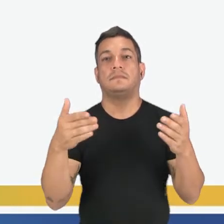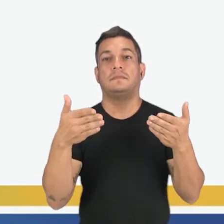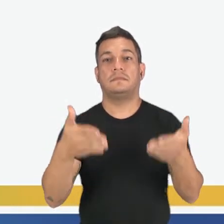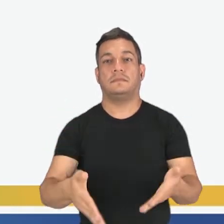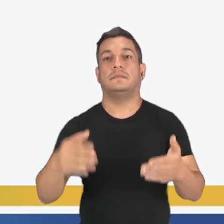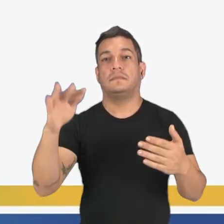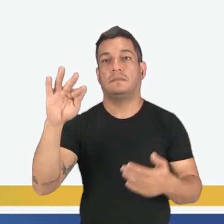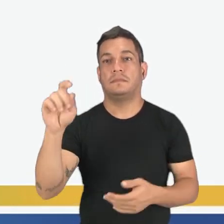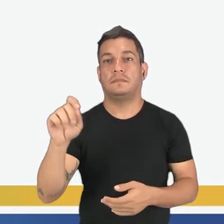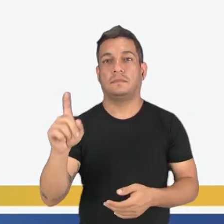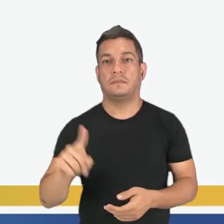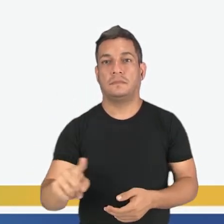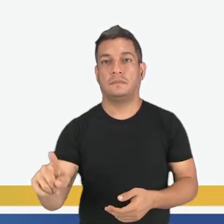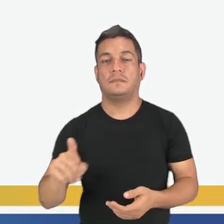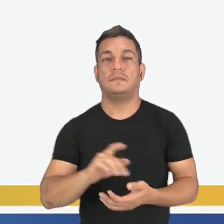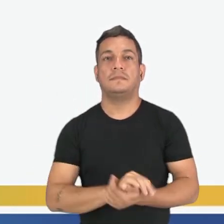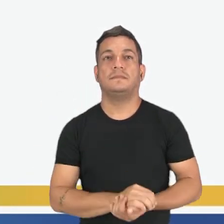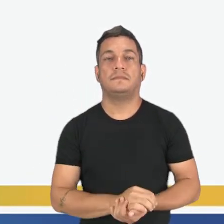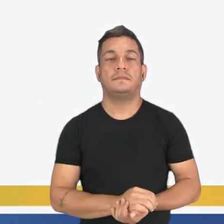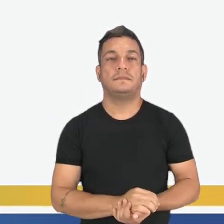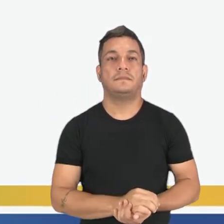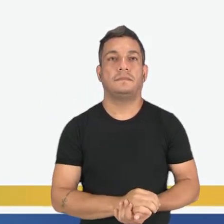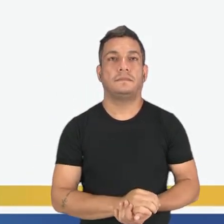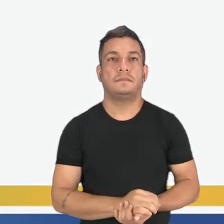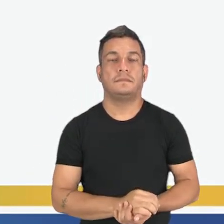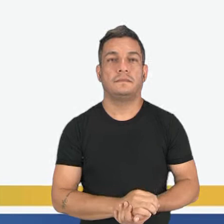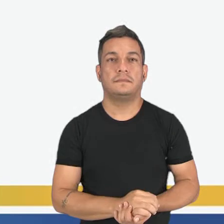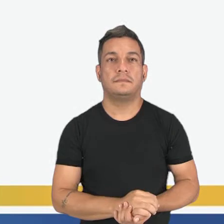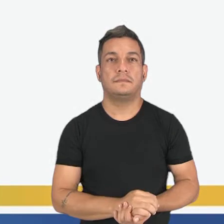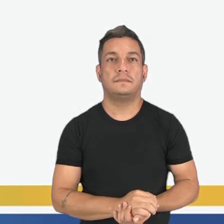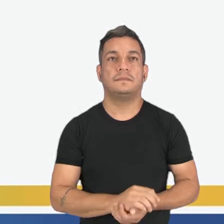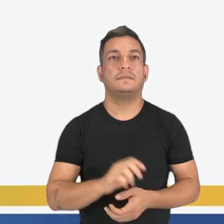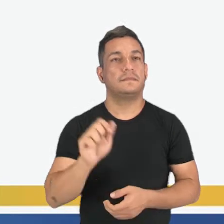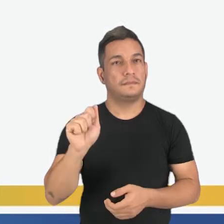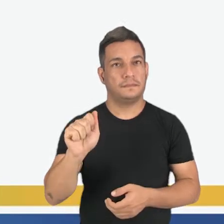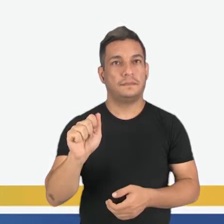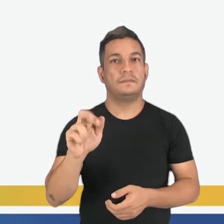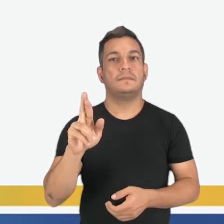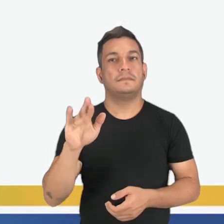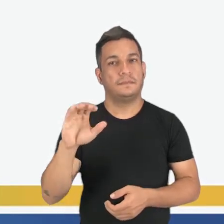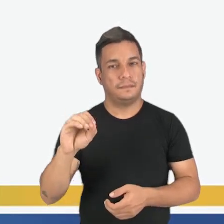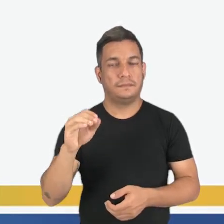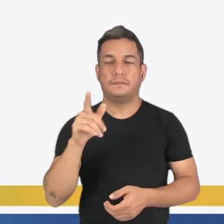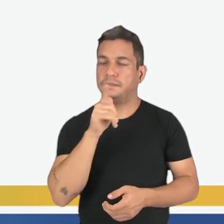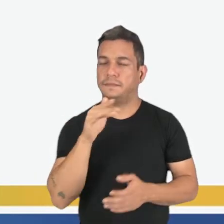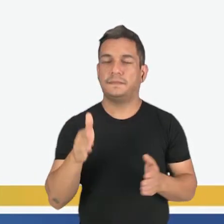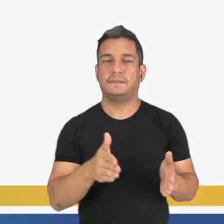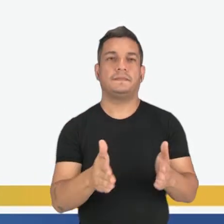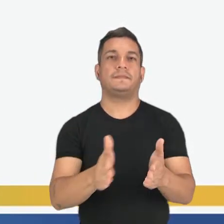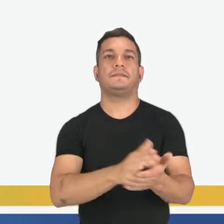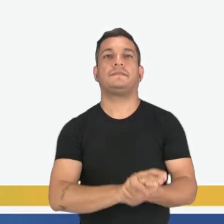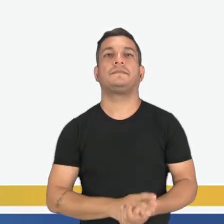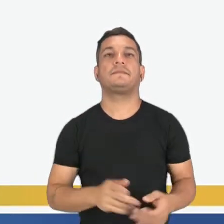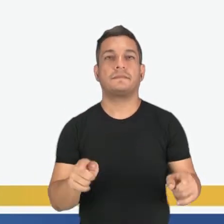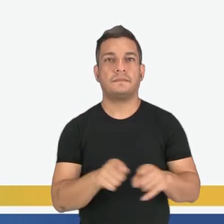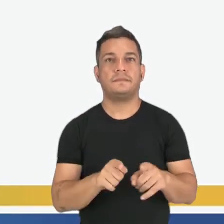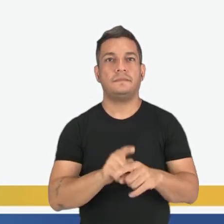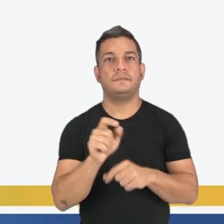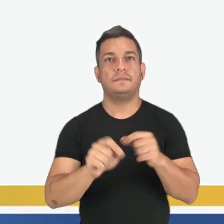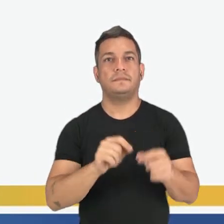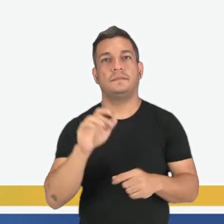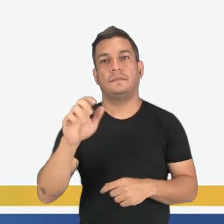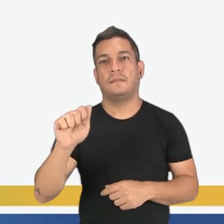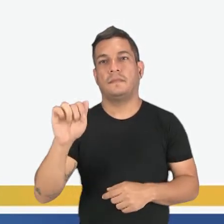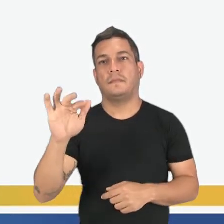foz. Quem será? Rio ou bacia hidrográfica? Muito bem, é um rio. É também banhada por